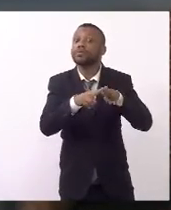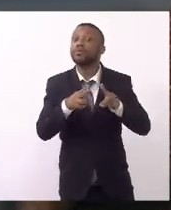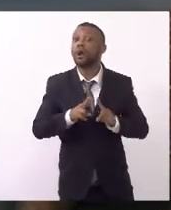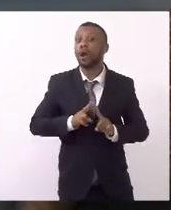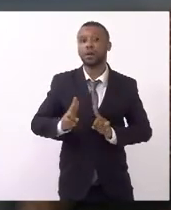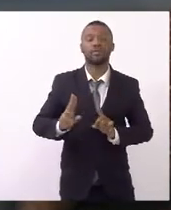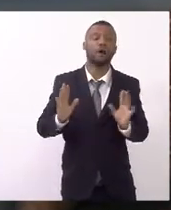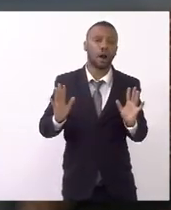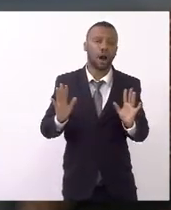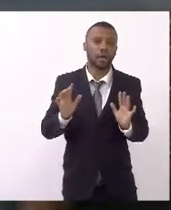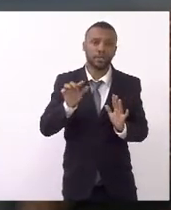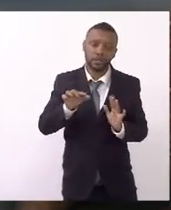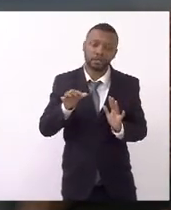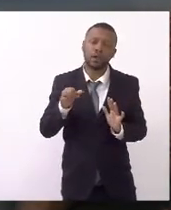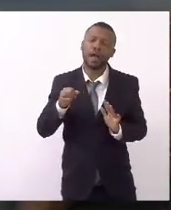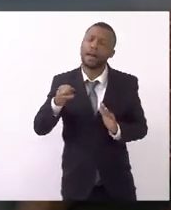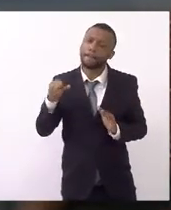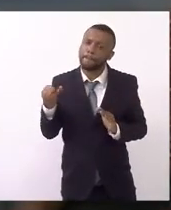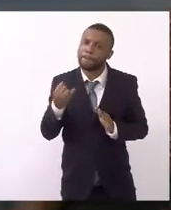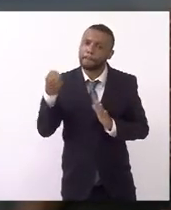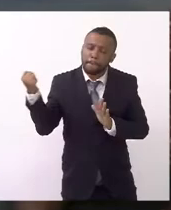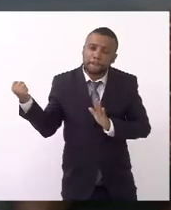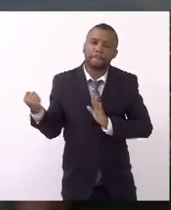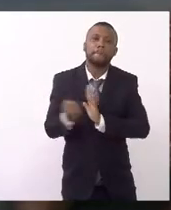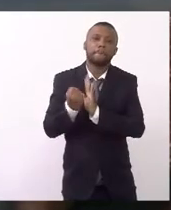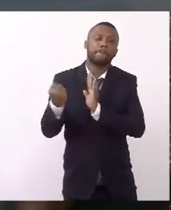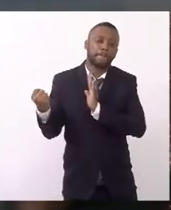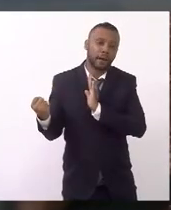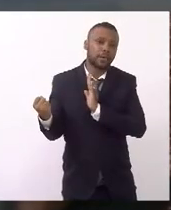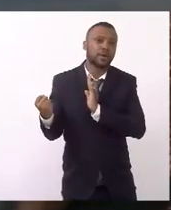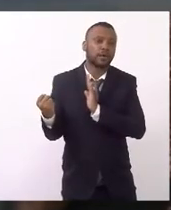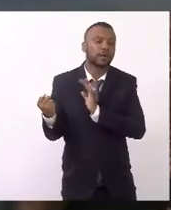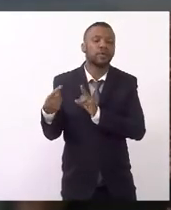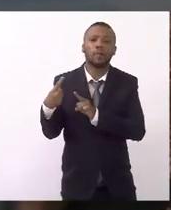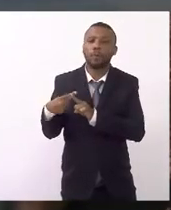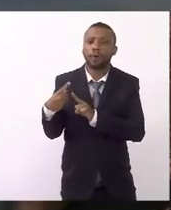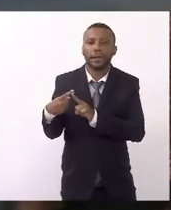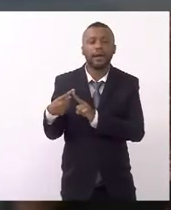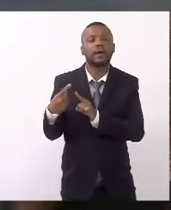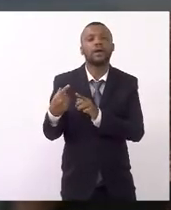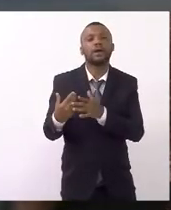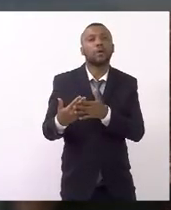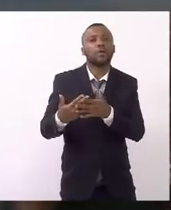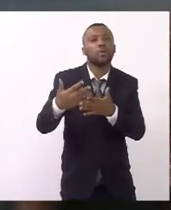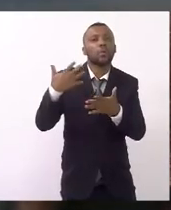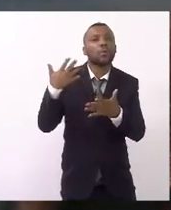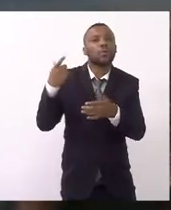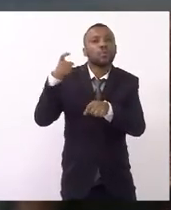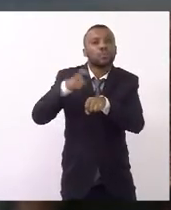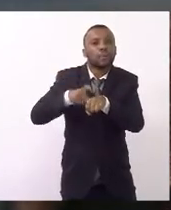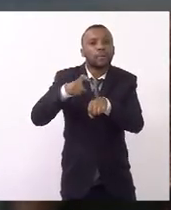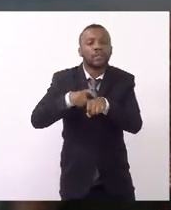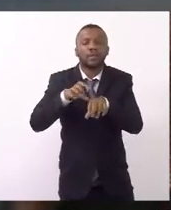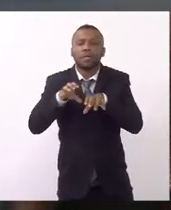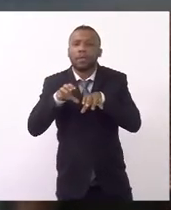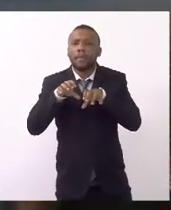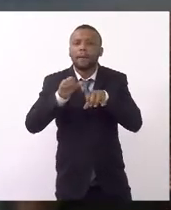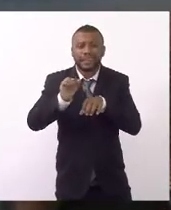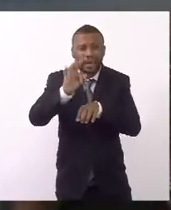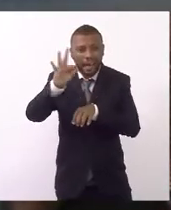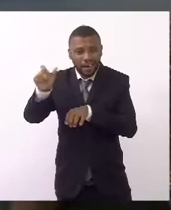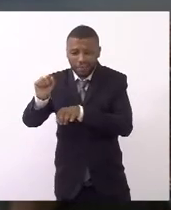e acho que isso é muito marcante o que desde quando sequestraram Nossa gente de